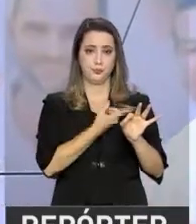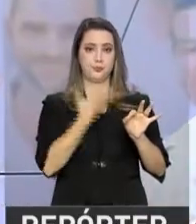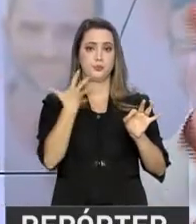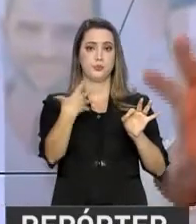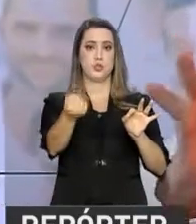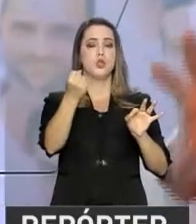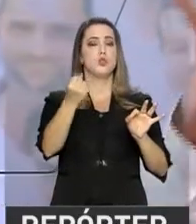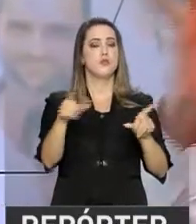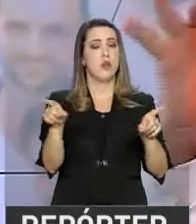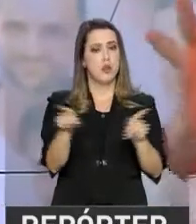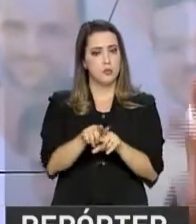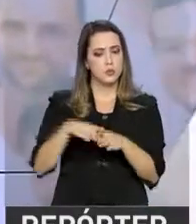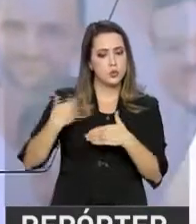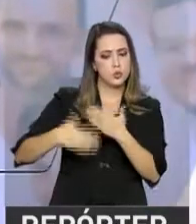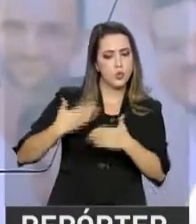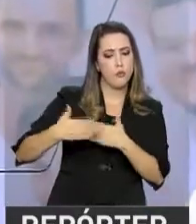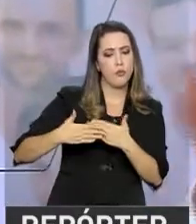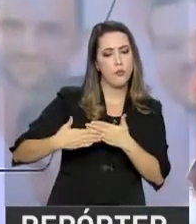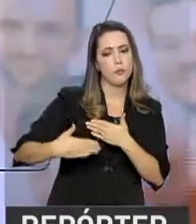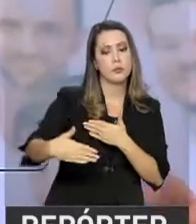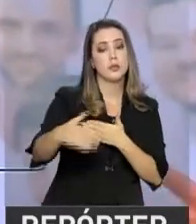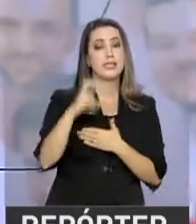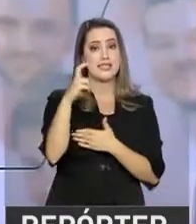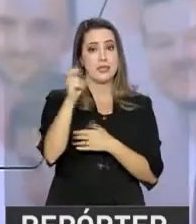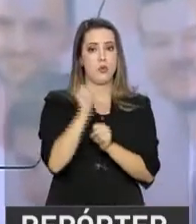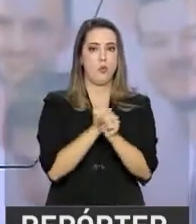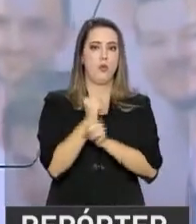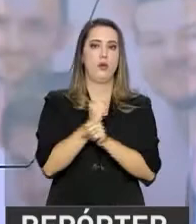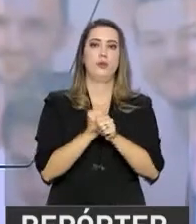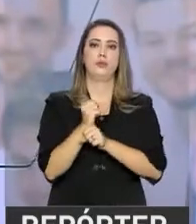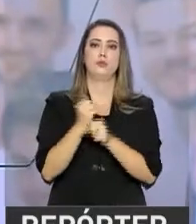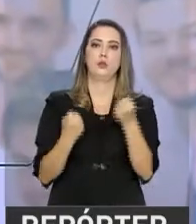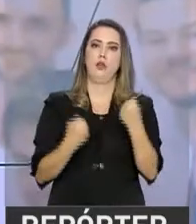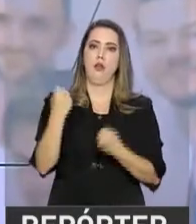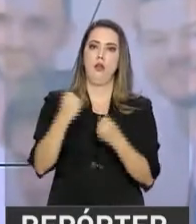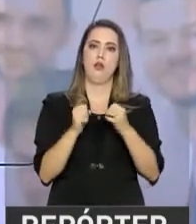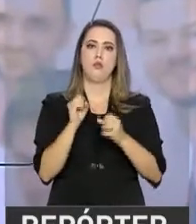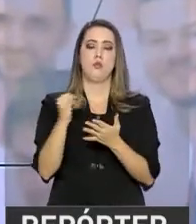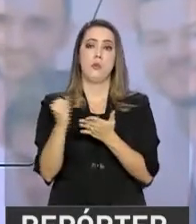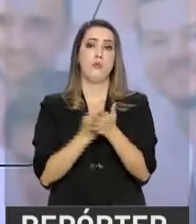vamos providenciar a prorrogação por mais 5 anos do setor automotivo.